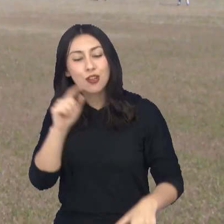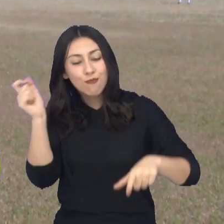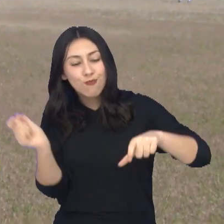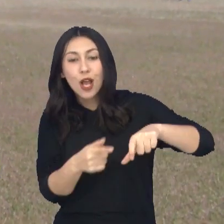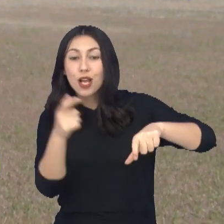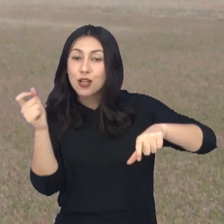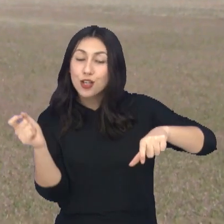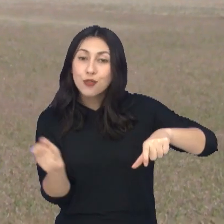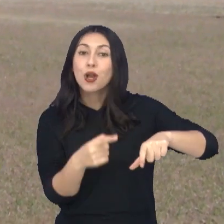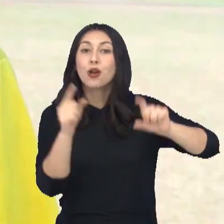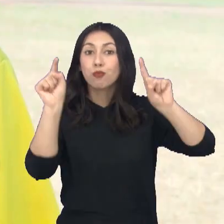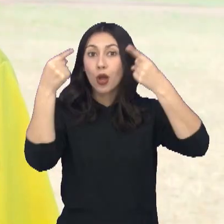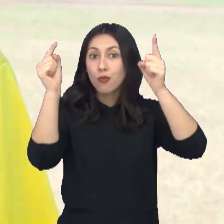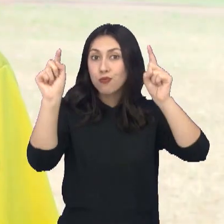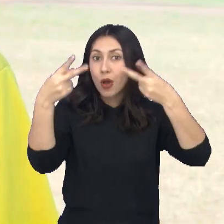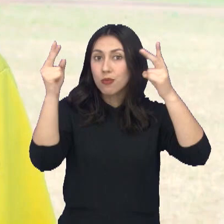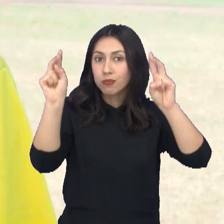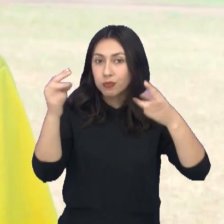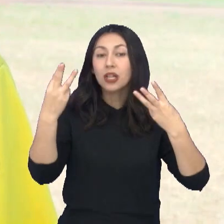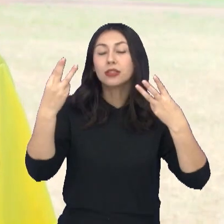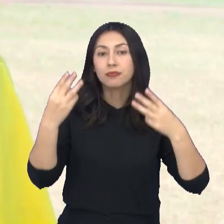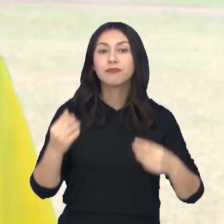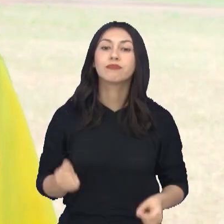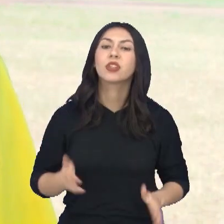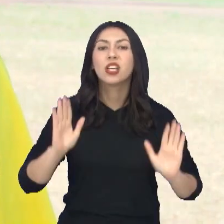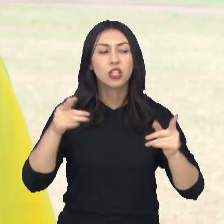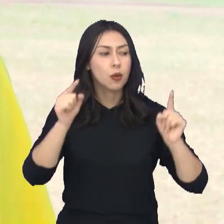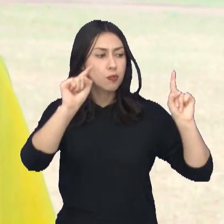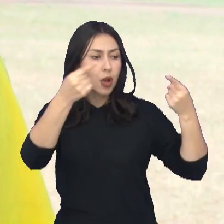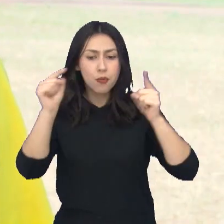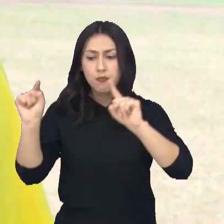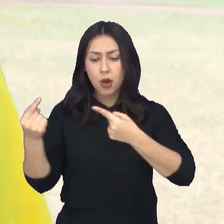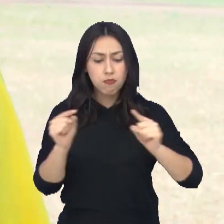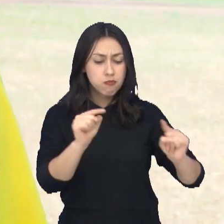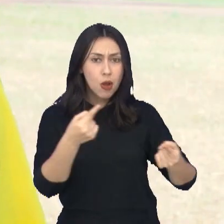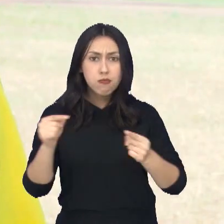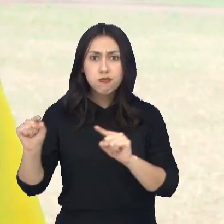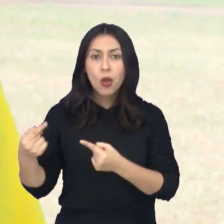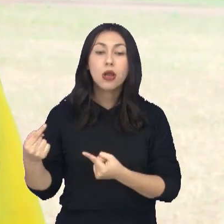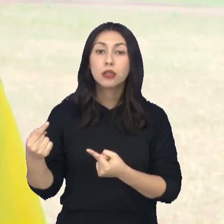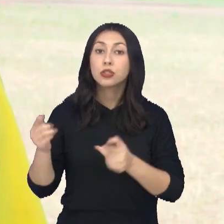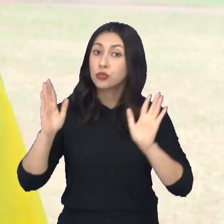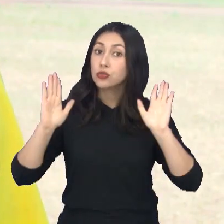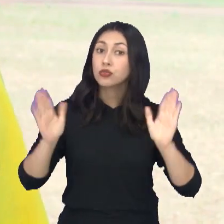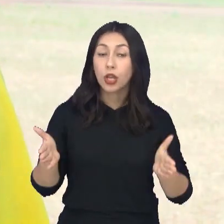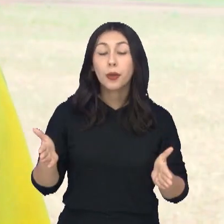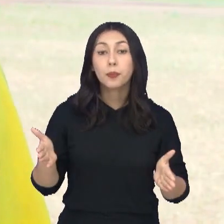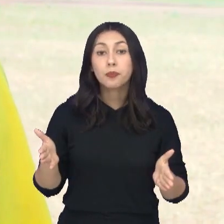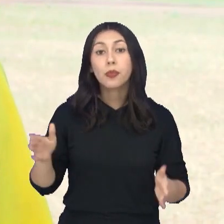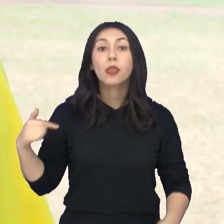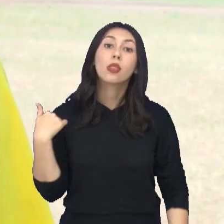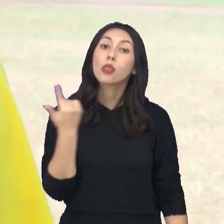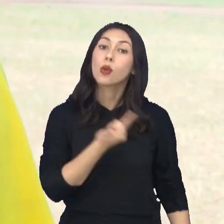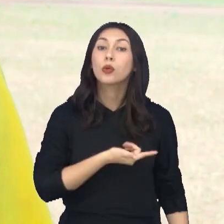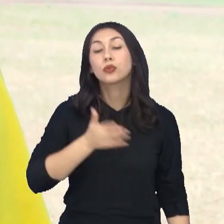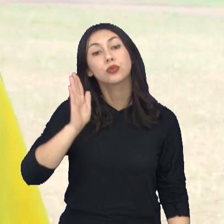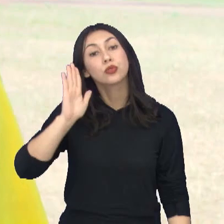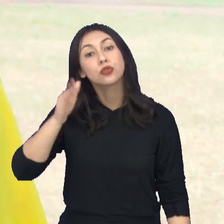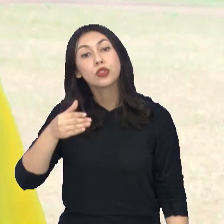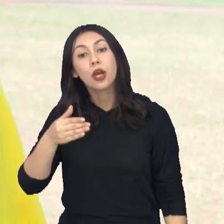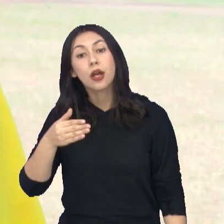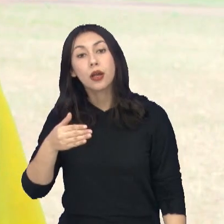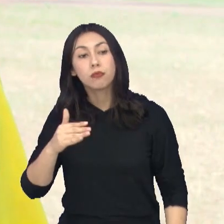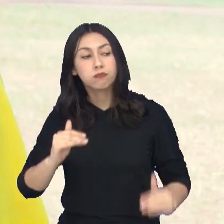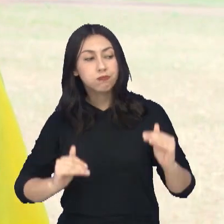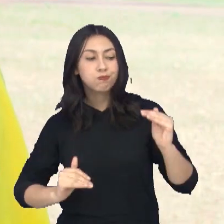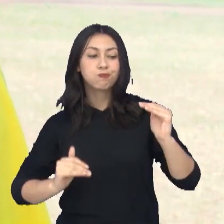três partidas que restam. Nós já jogamos contra todos os adversários. Nós já buscamos adversidades